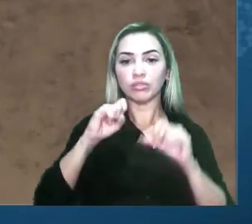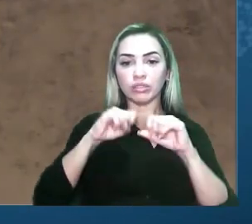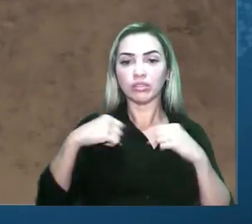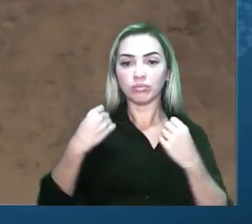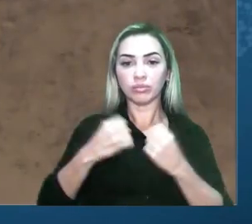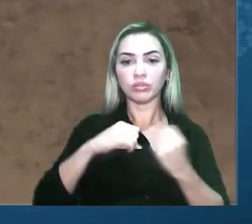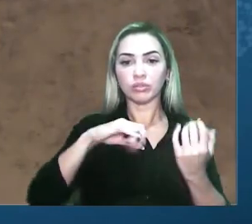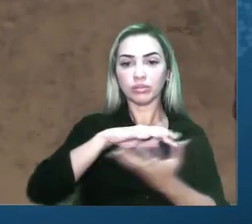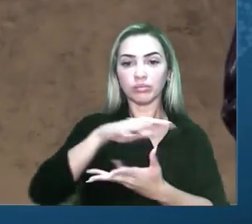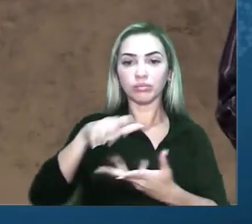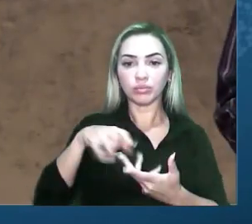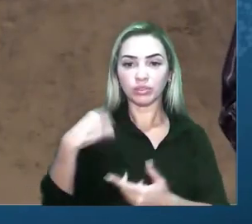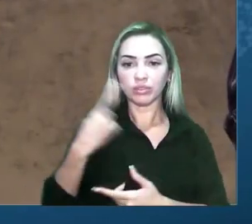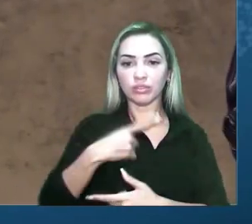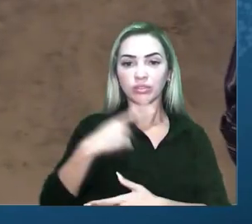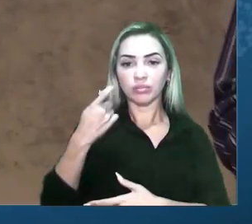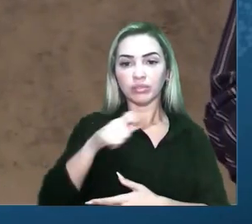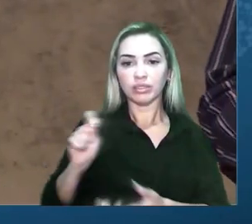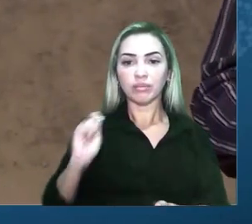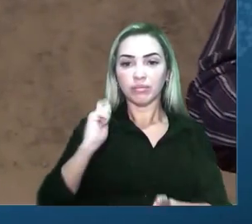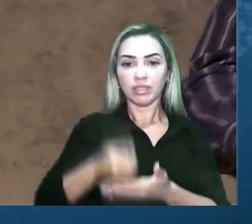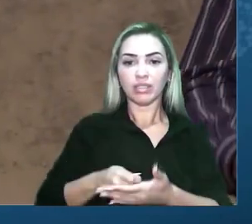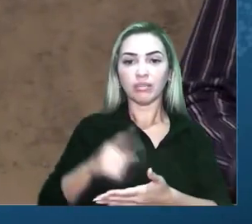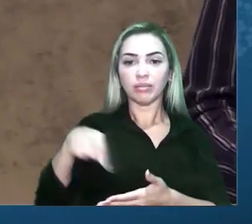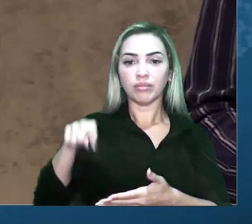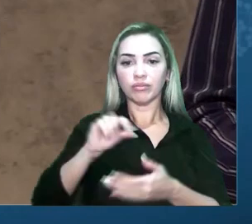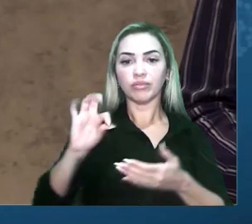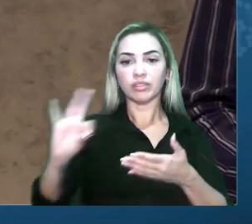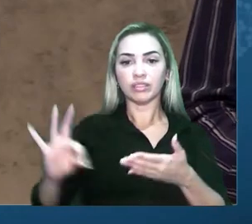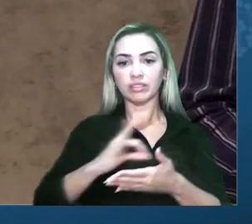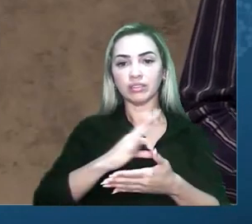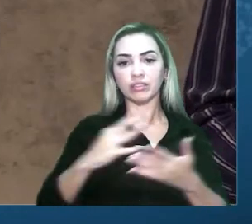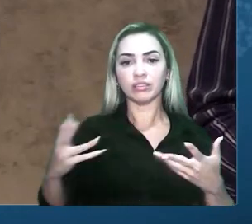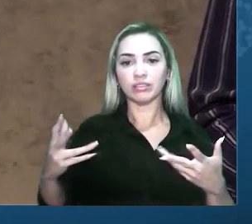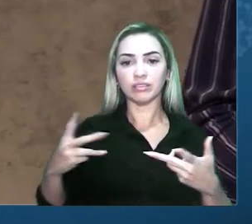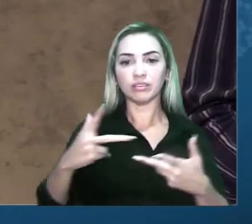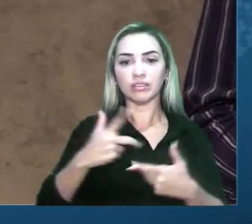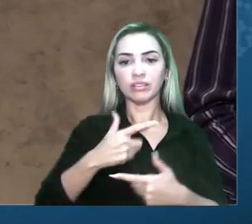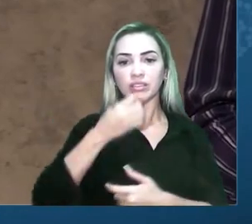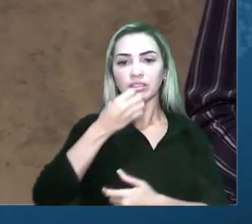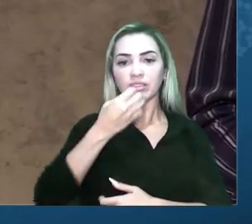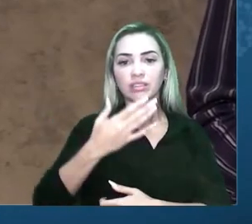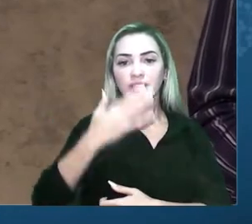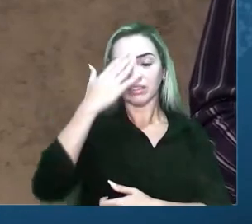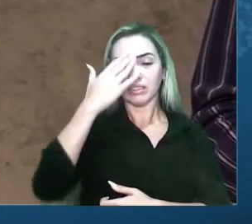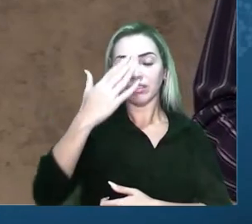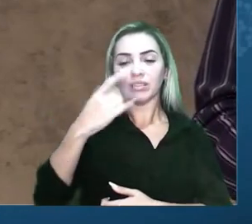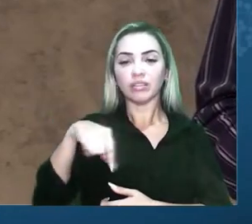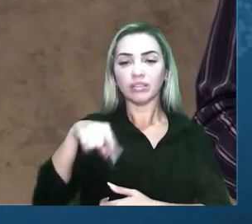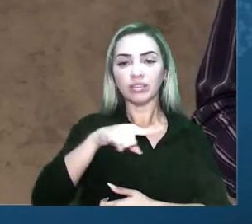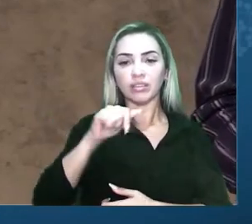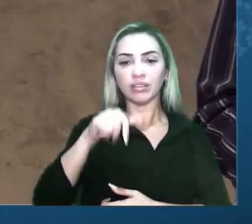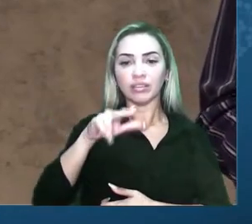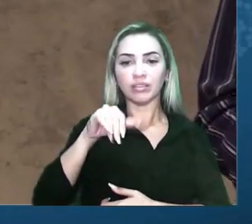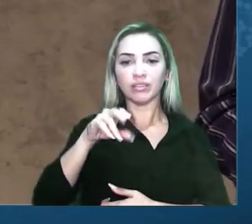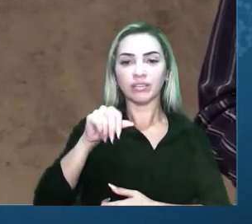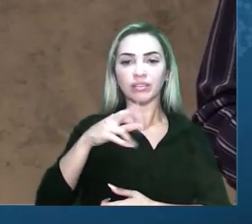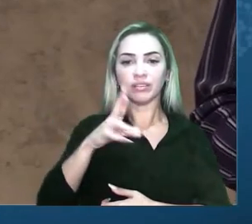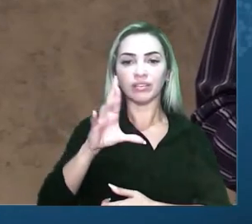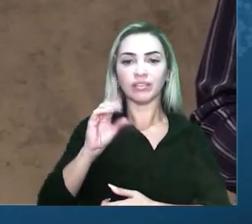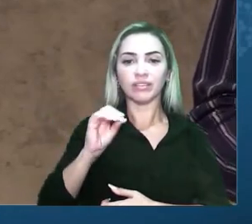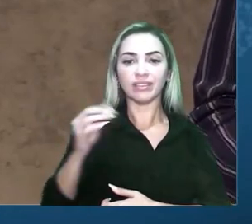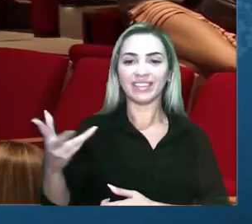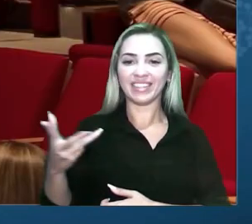que a gente não tem que pagar por isso, por uma inscrição. Foi incrivelmente bom. Muito obrigada. E obrigada, Ana Monteiro.